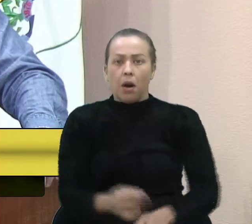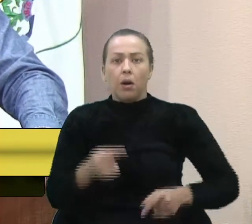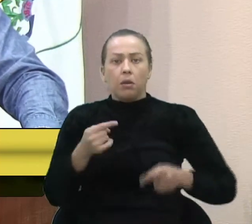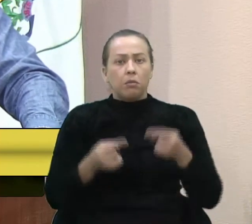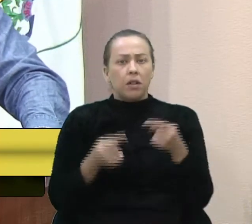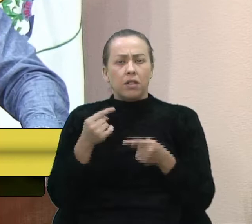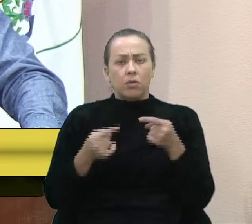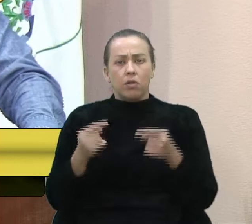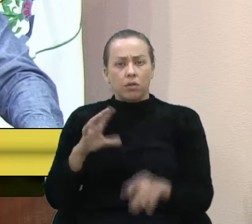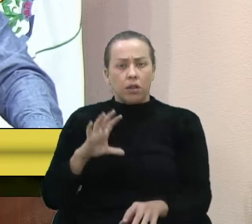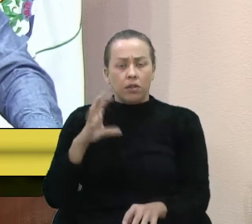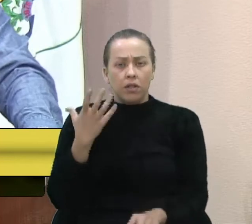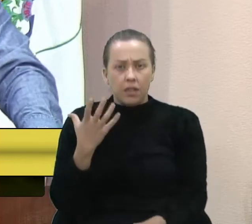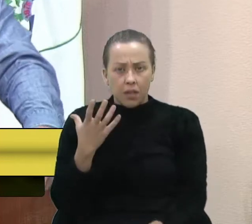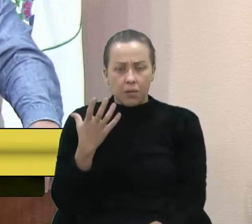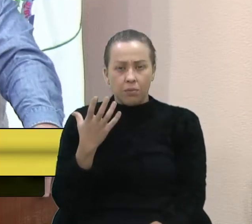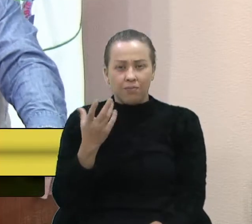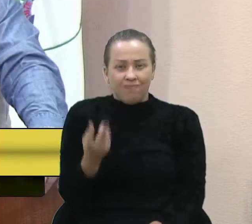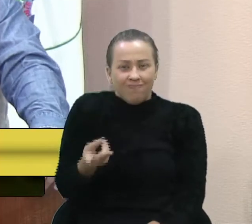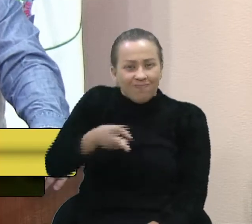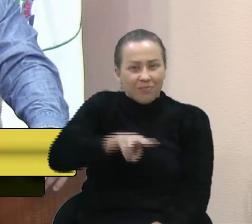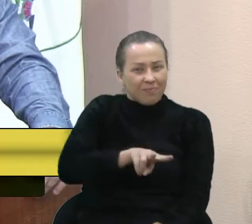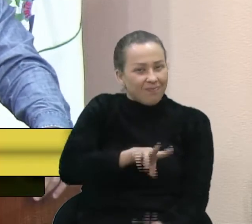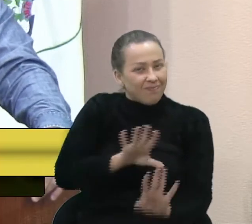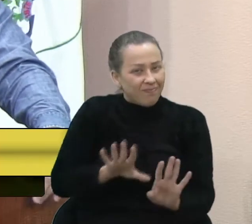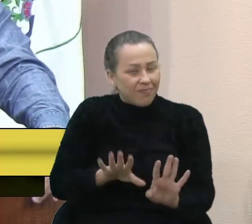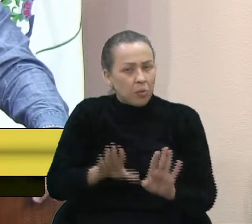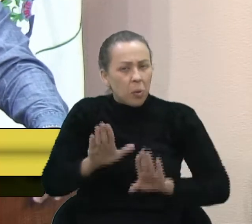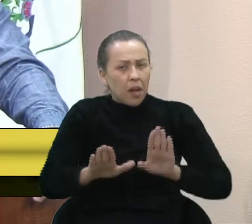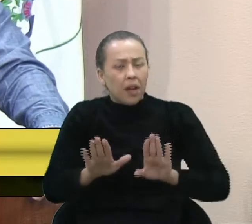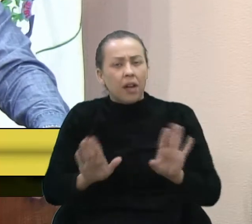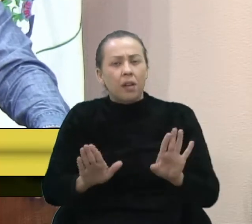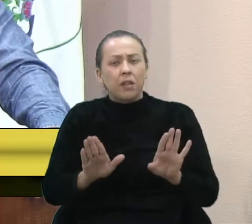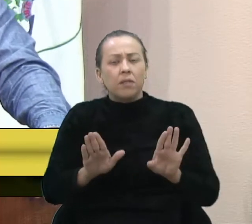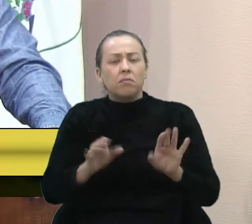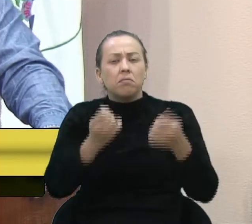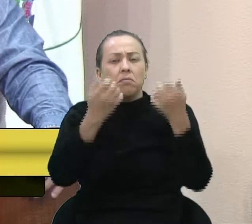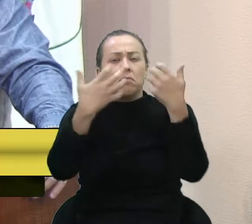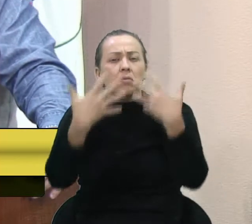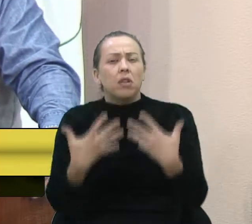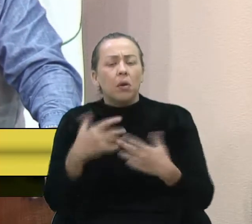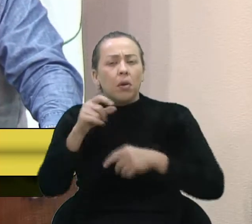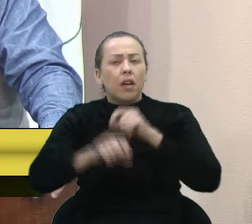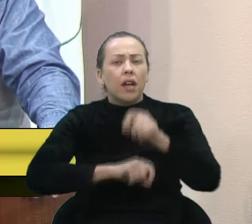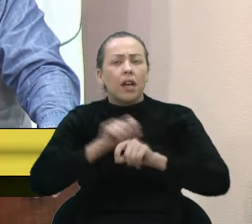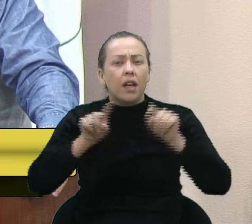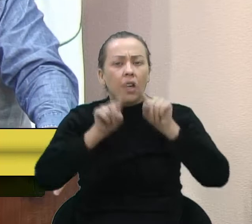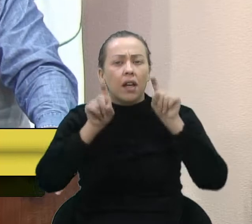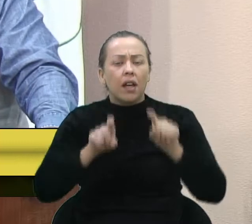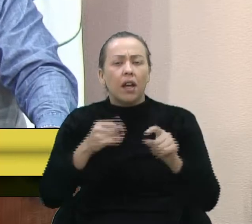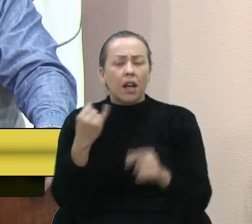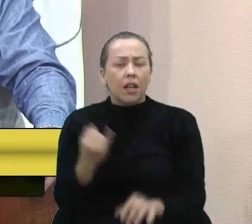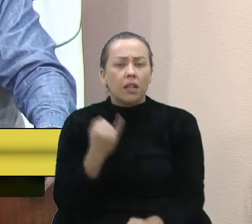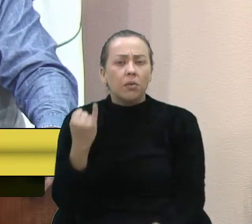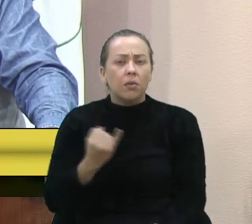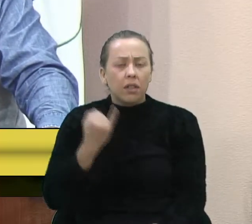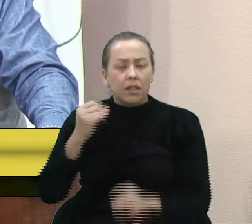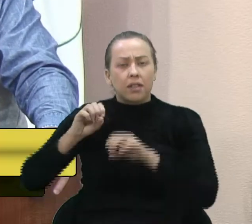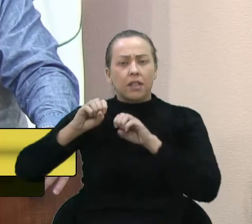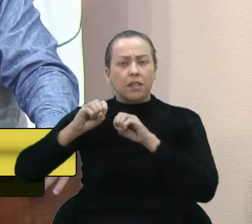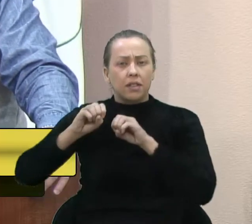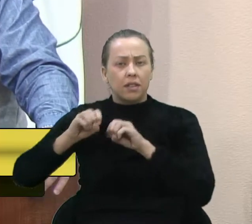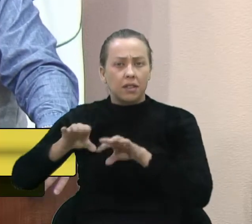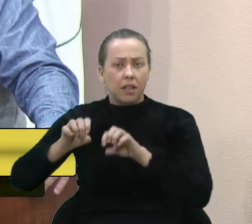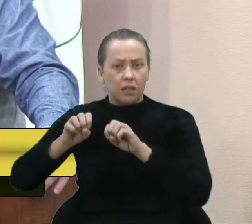discussão que aconteceu de forma invertida foi trazer a importância da